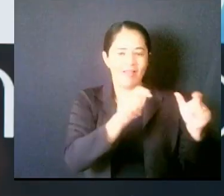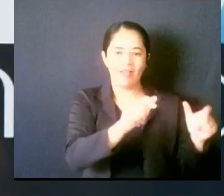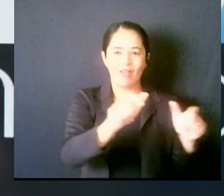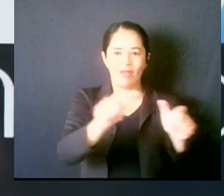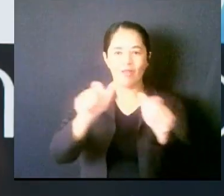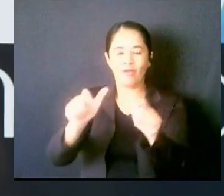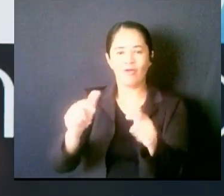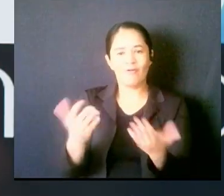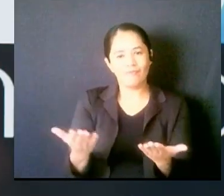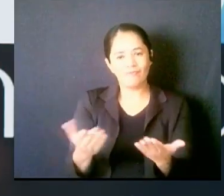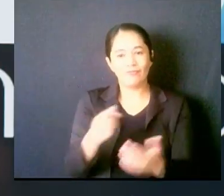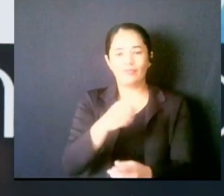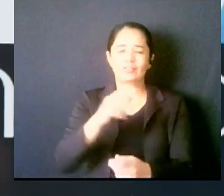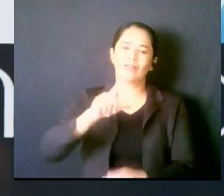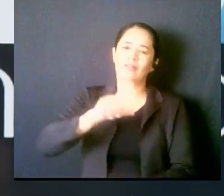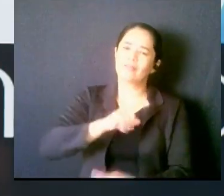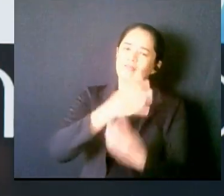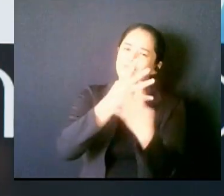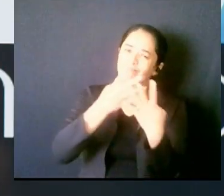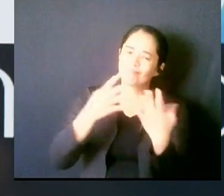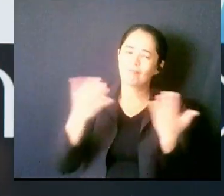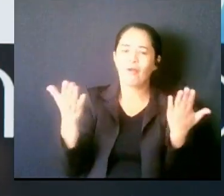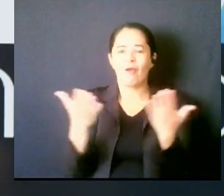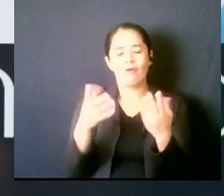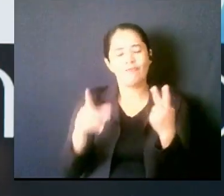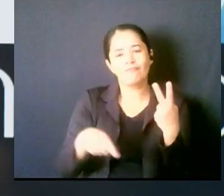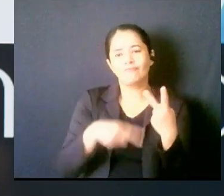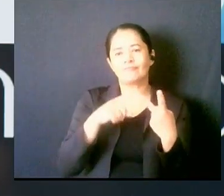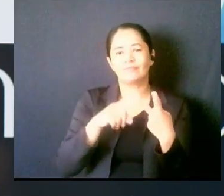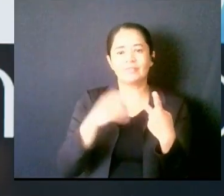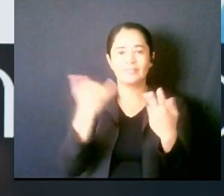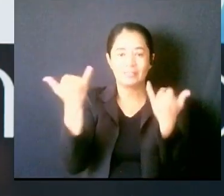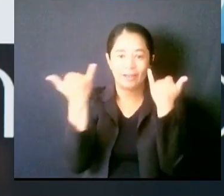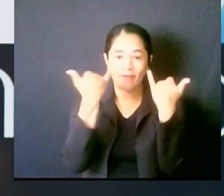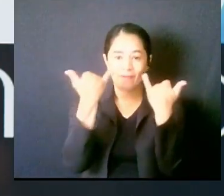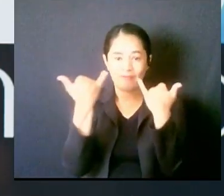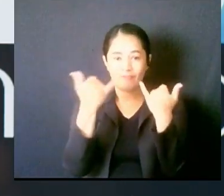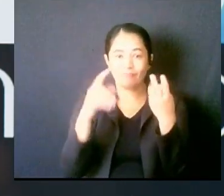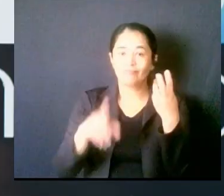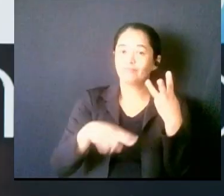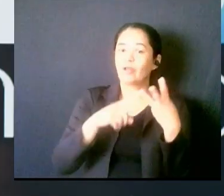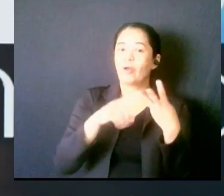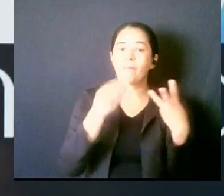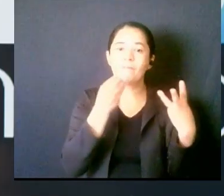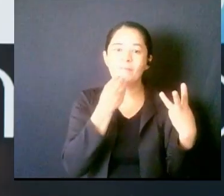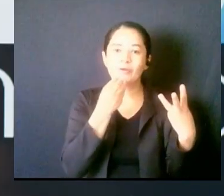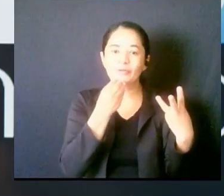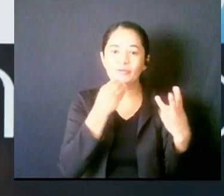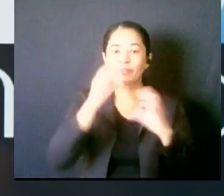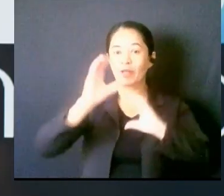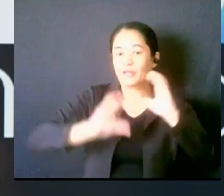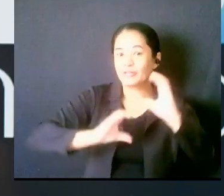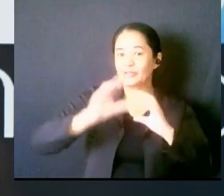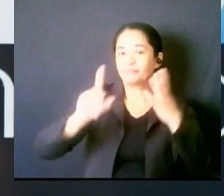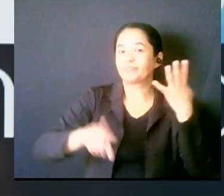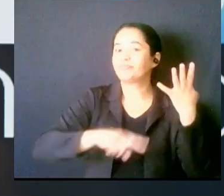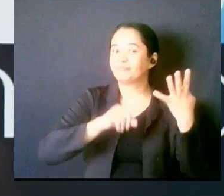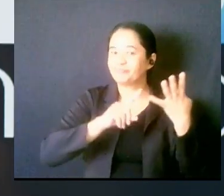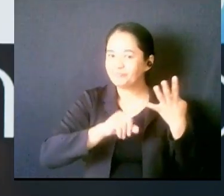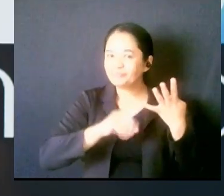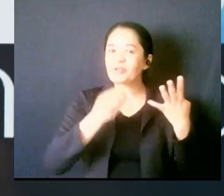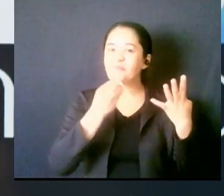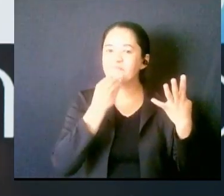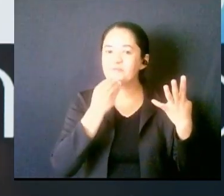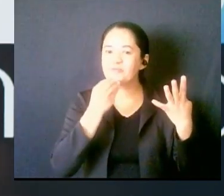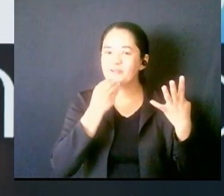tempo, você tem atualização das informações, você tem oportunidade de concurso, você tem também oportunidade de levar a família